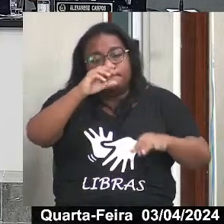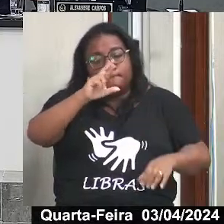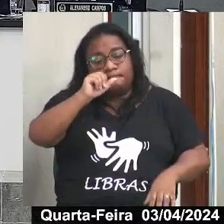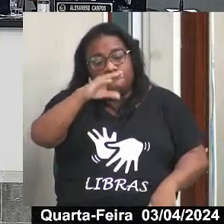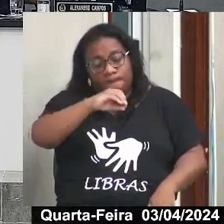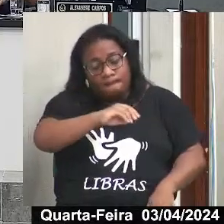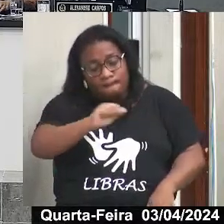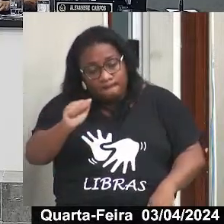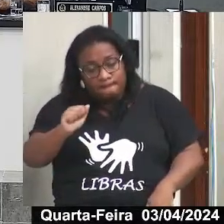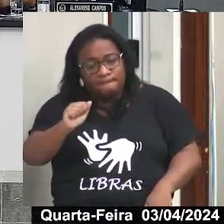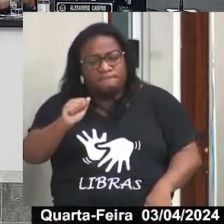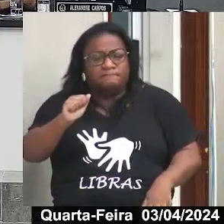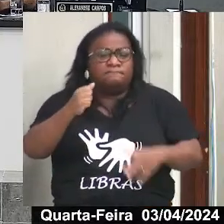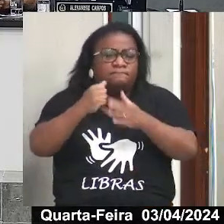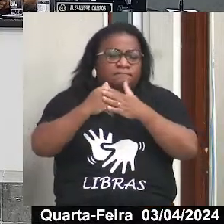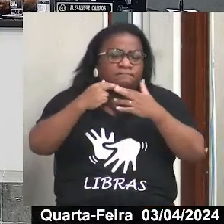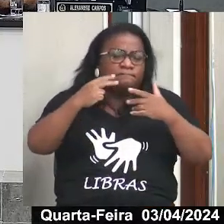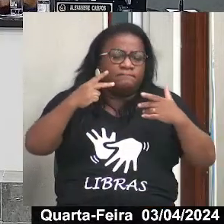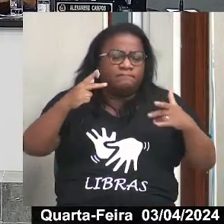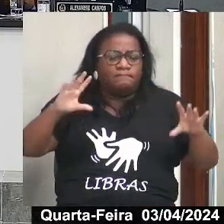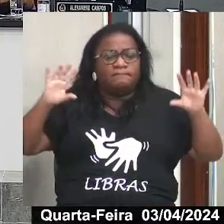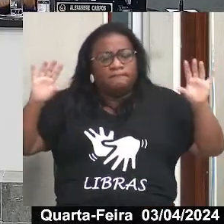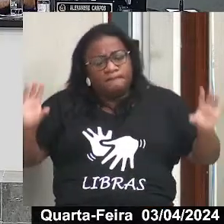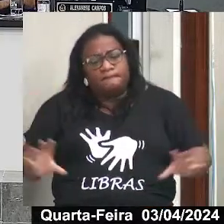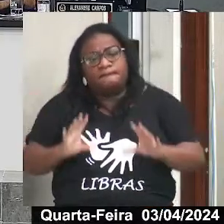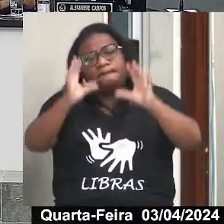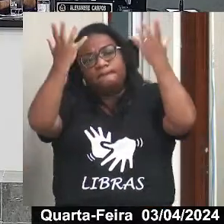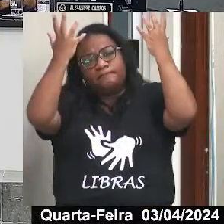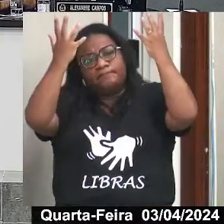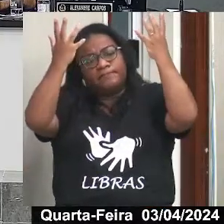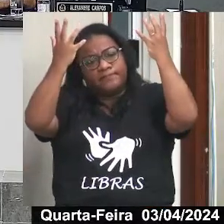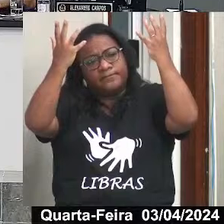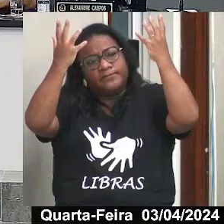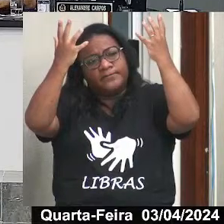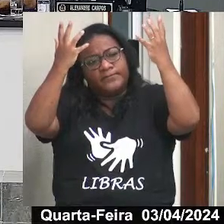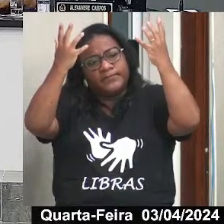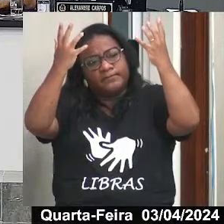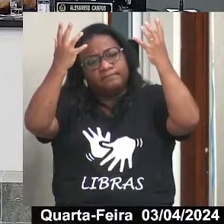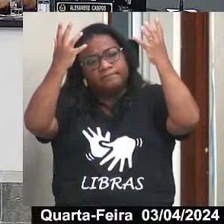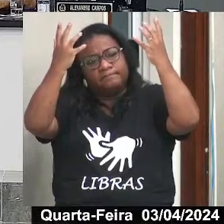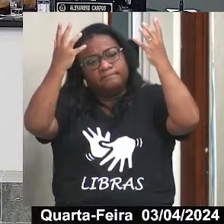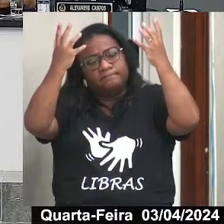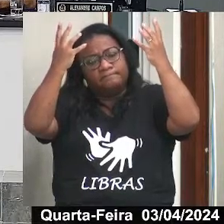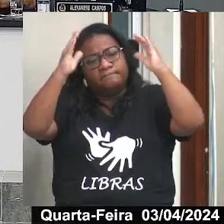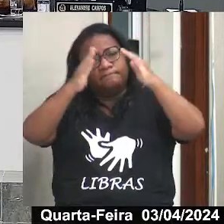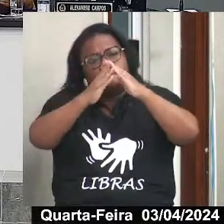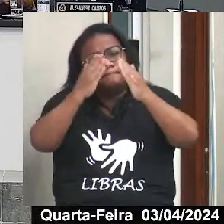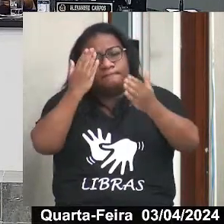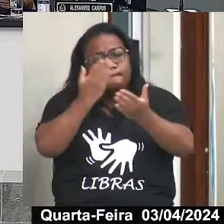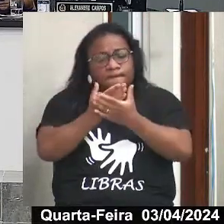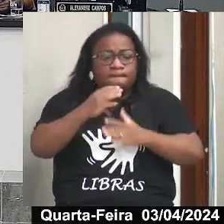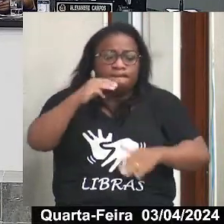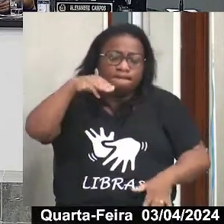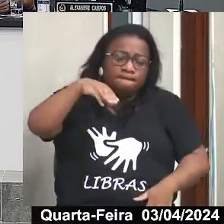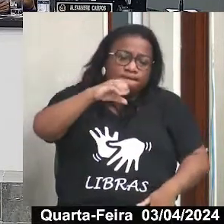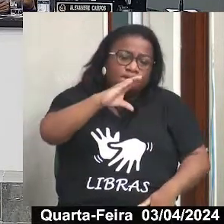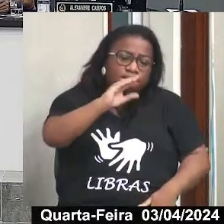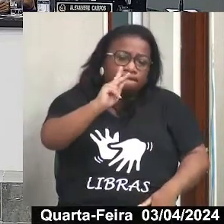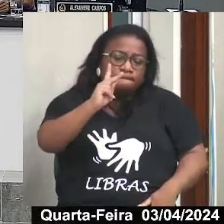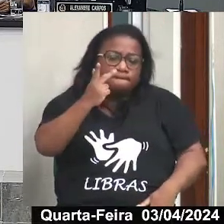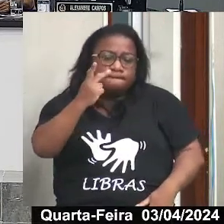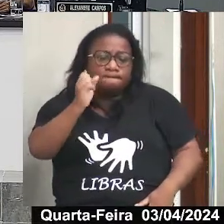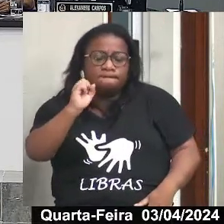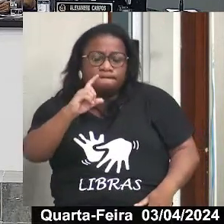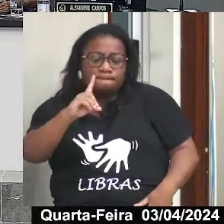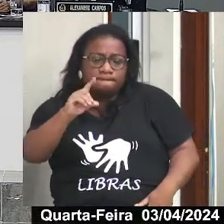Marinho, Suede Silvão. Vai ser um grande evento ali na Escola Machado